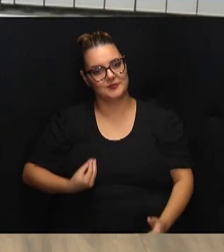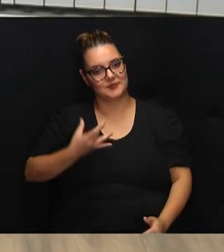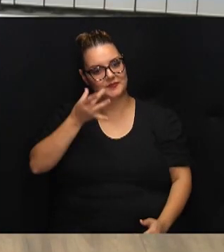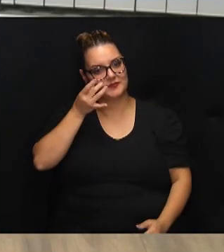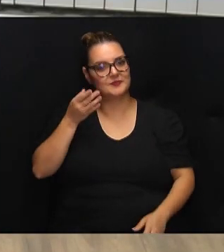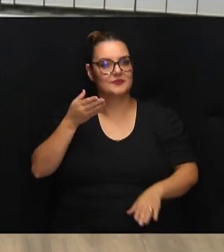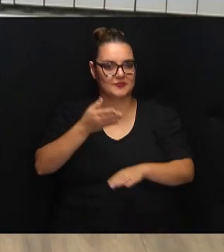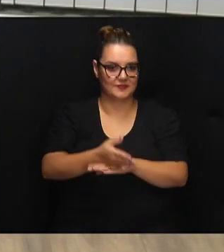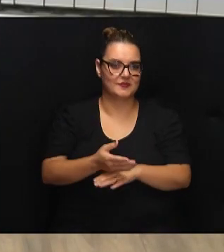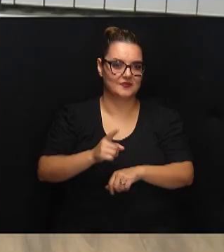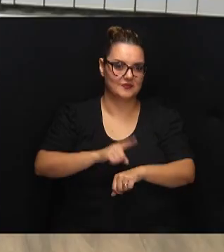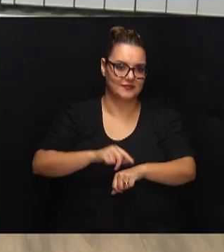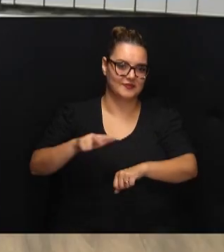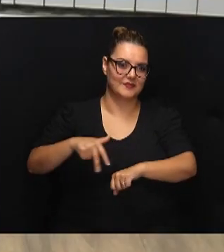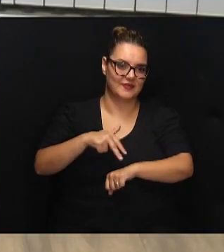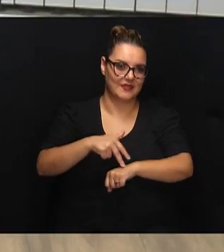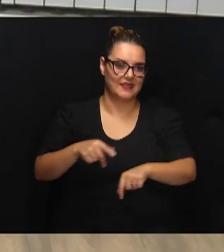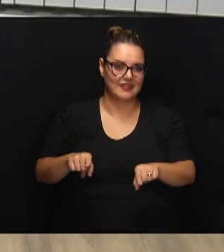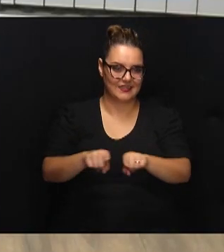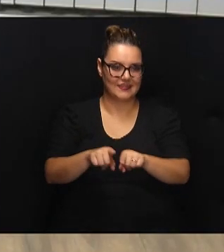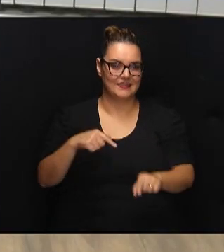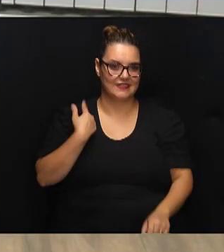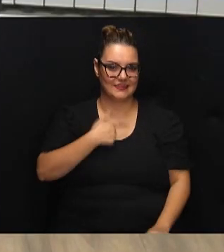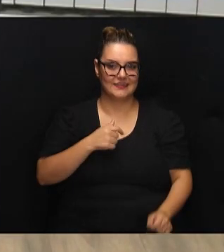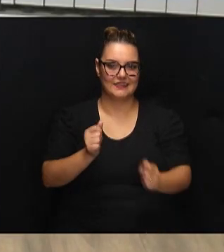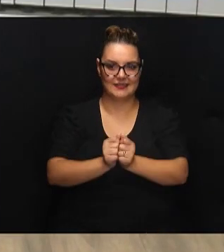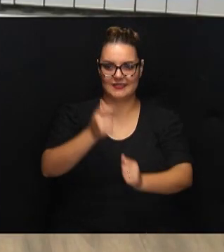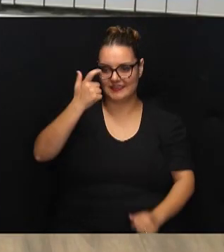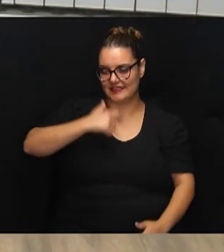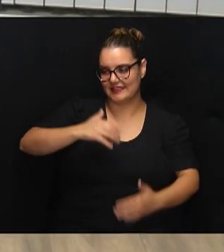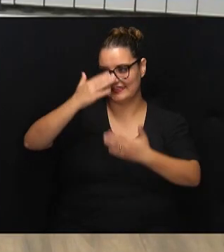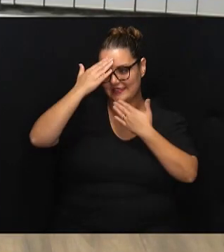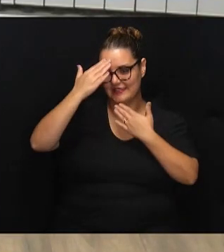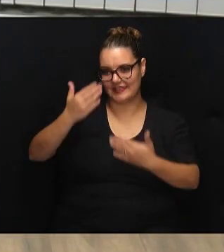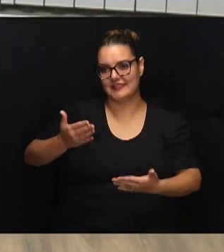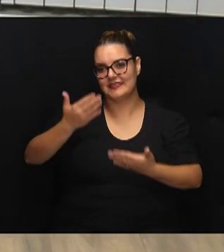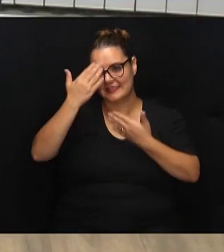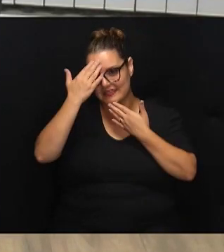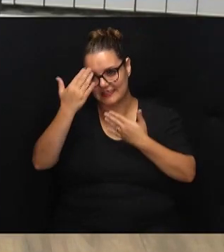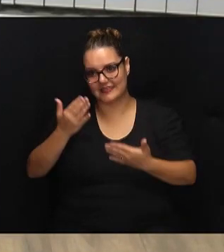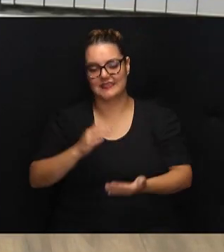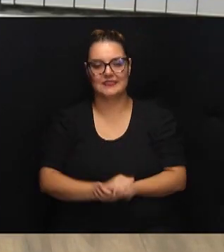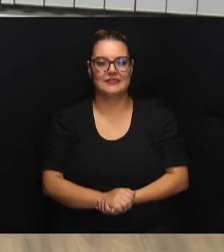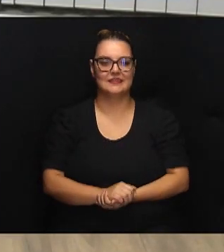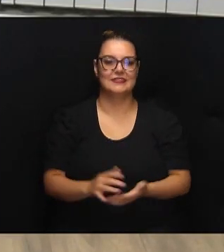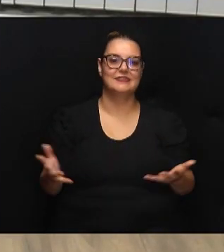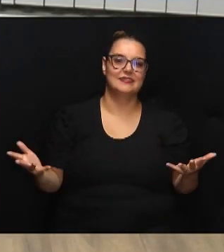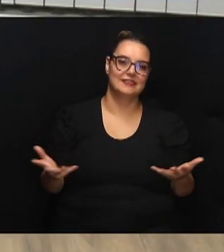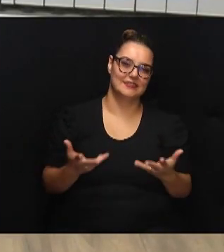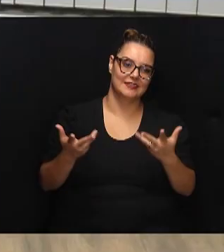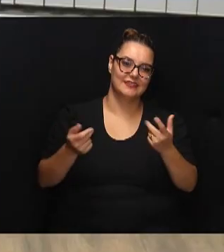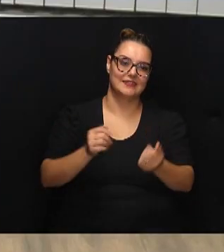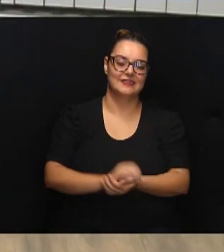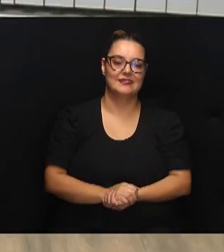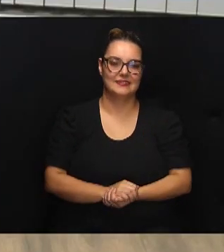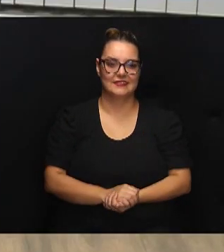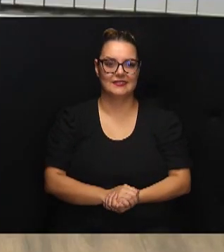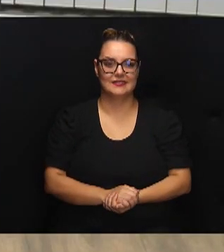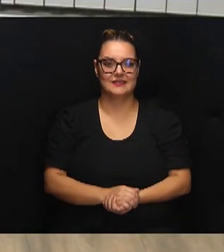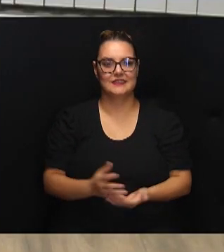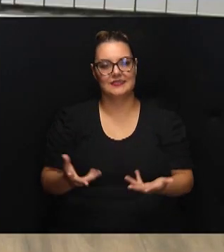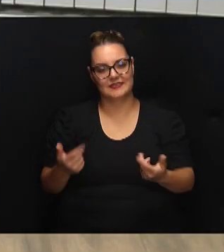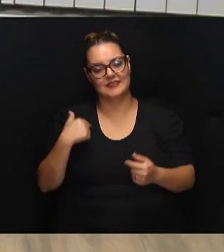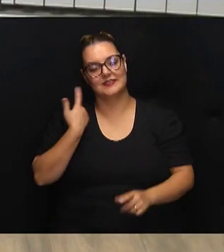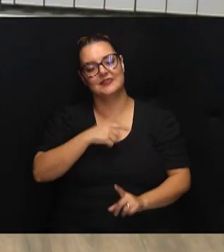participação e a disponibilização do seu tempo aqui com a gente. Eu que agradeço, muito obrigada, viu? Maravilha! É isso, gente. Nosso ponto